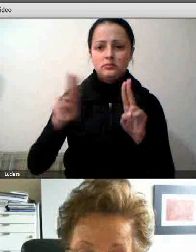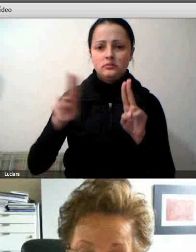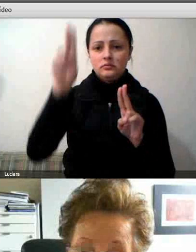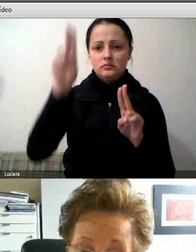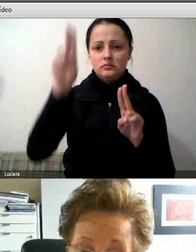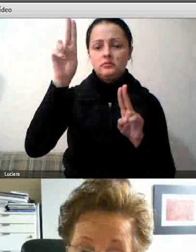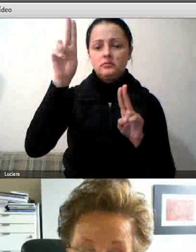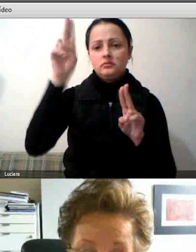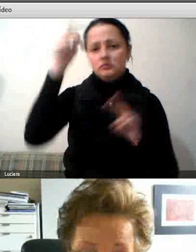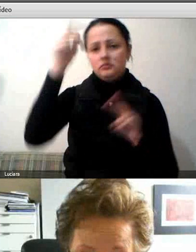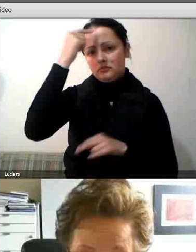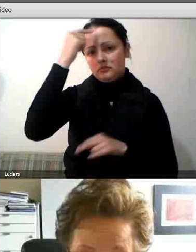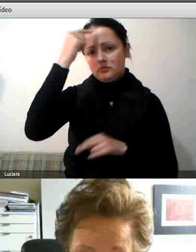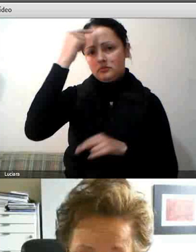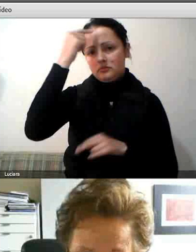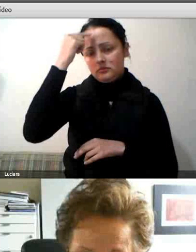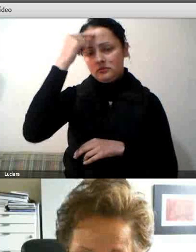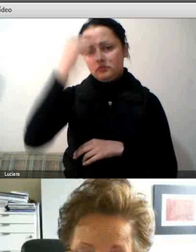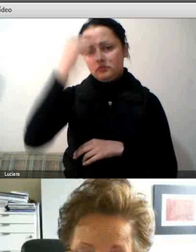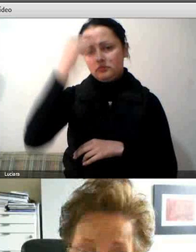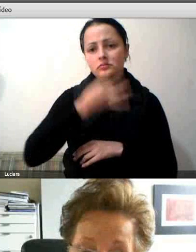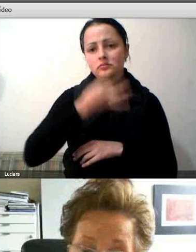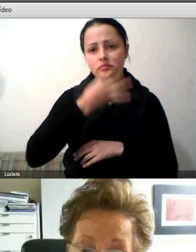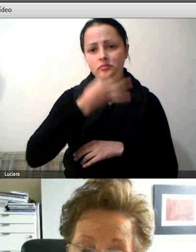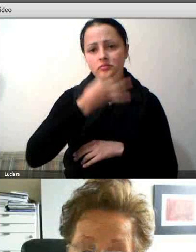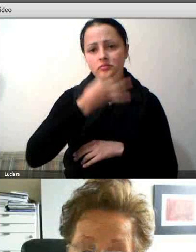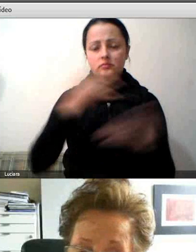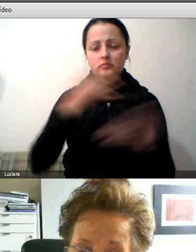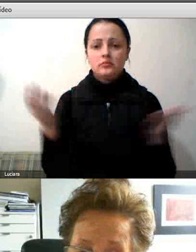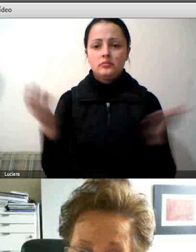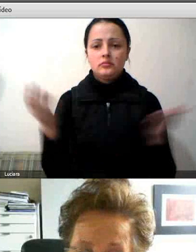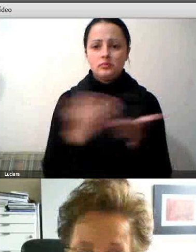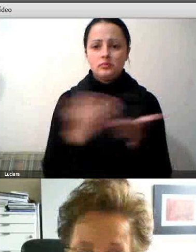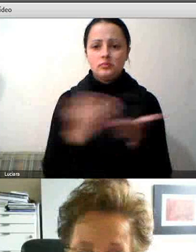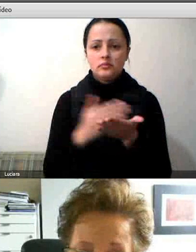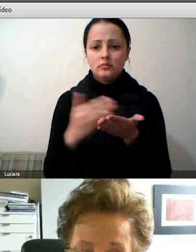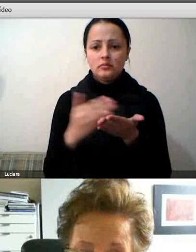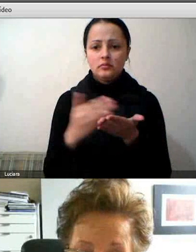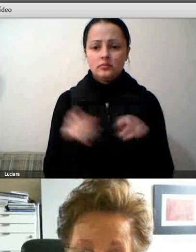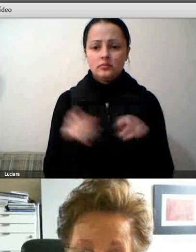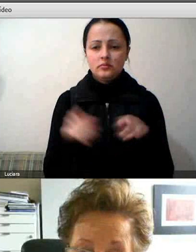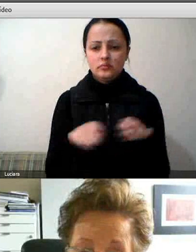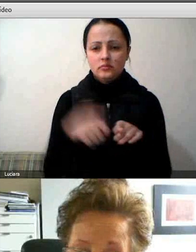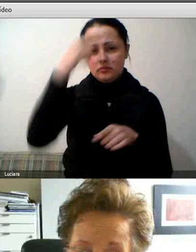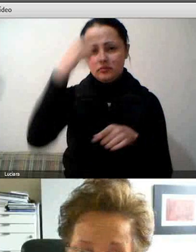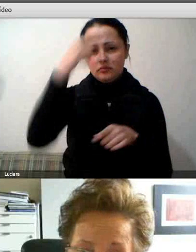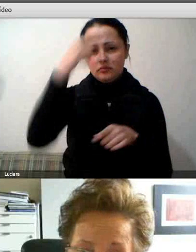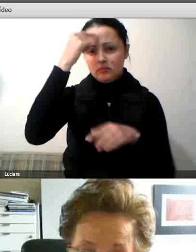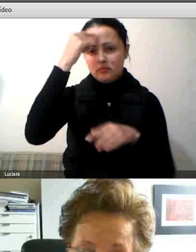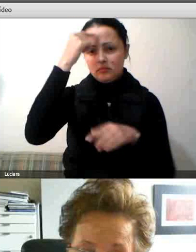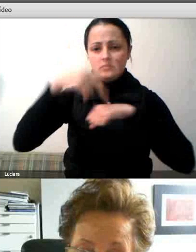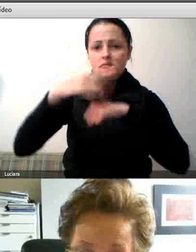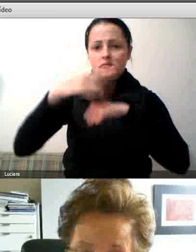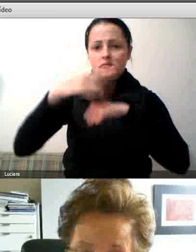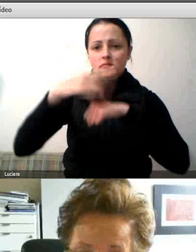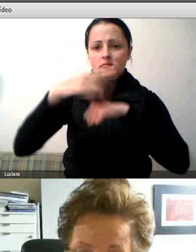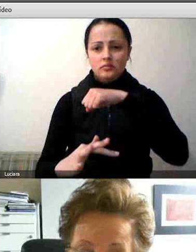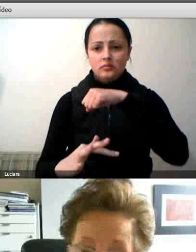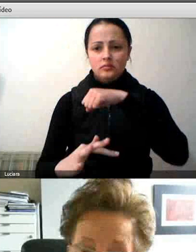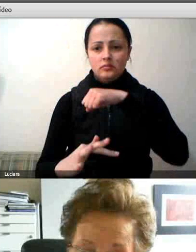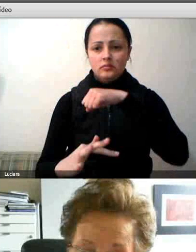Unicinos, com a Universidade de Caxias do Sul. E agora vamos passar a trabalhar também com a Universidade de Passo